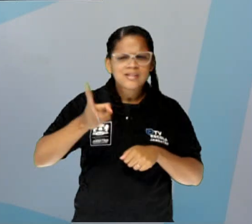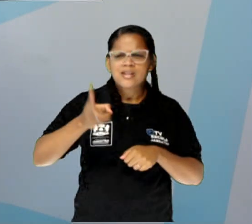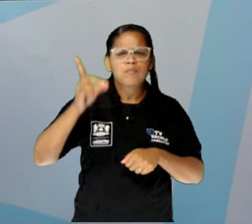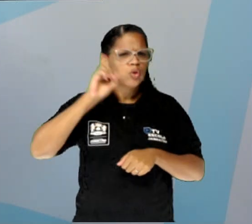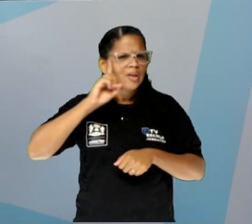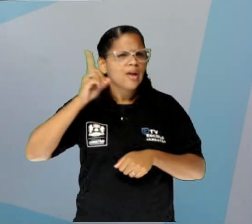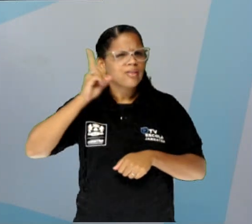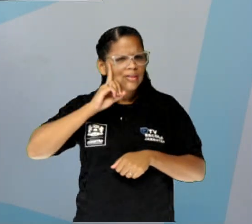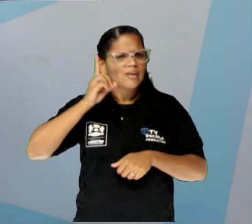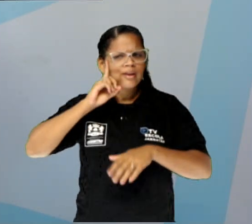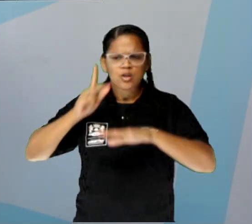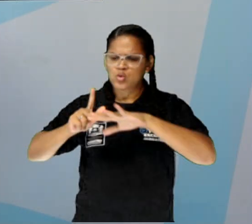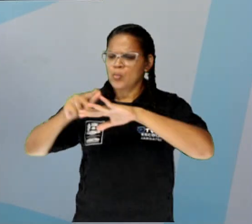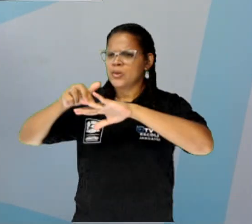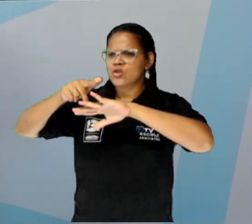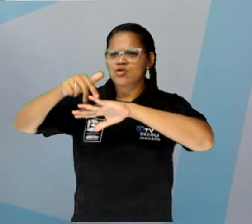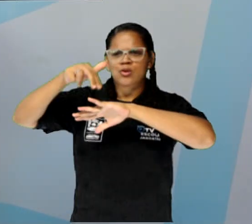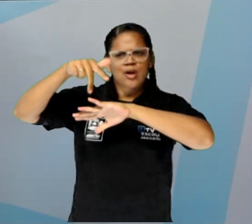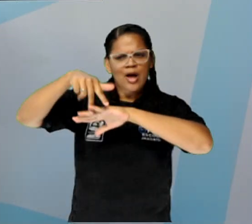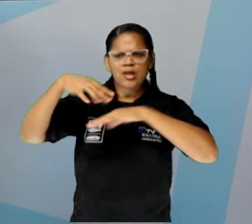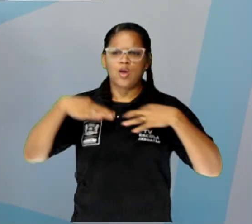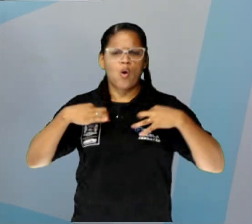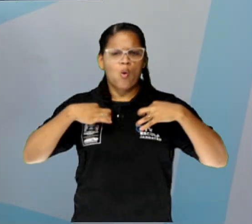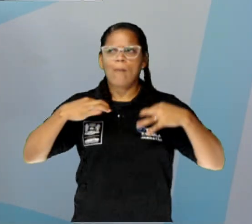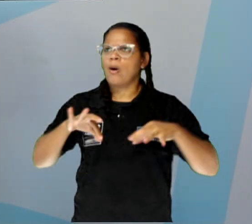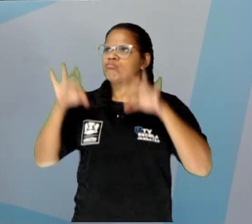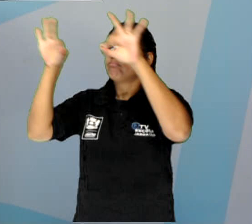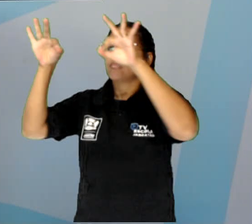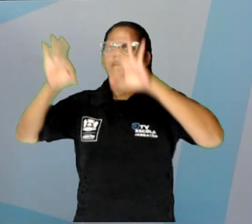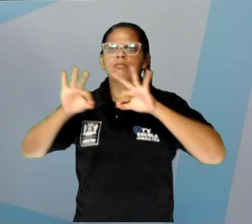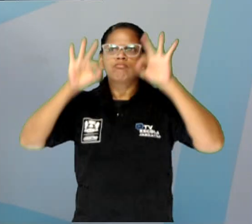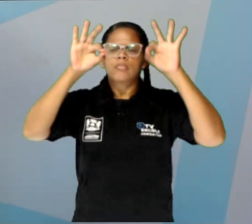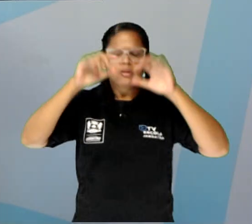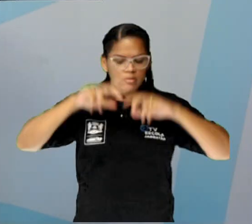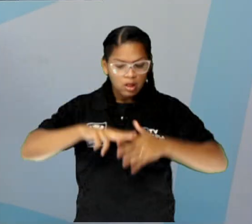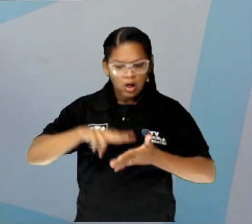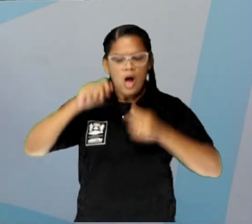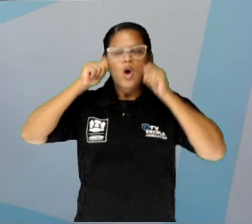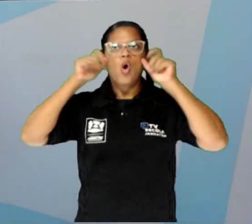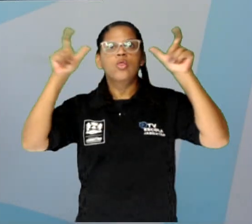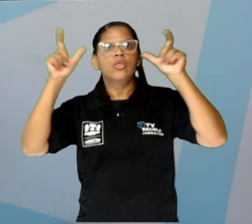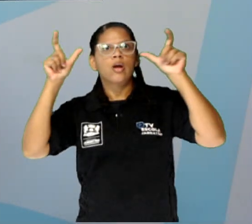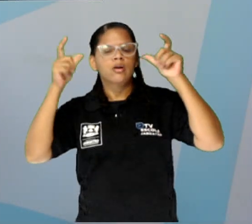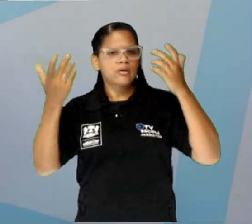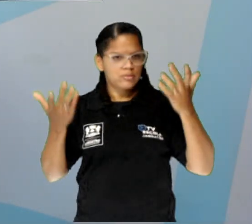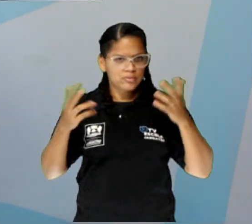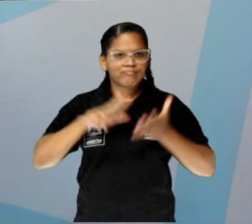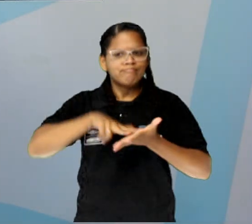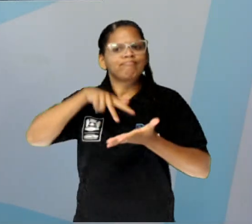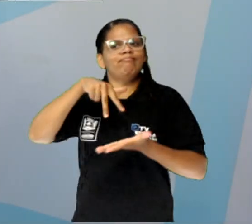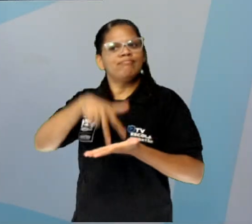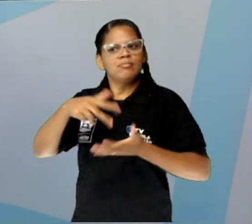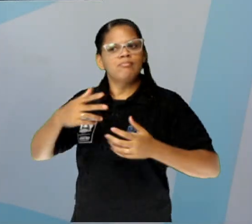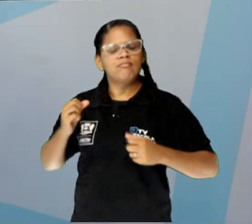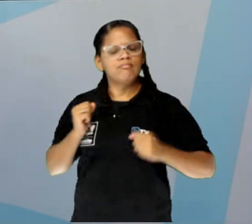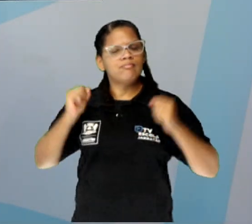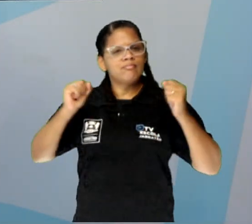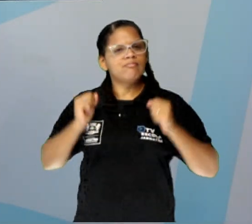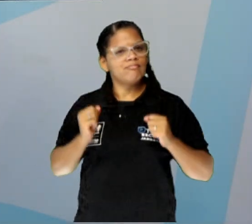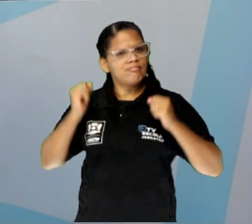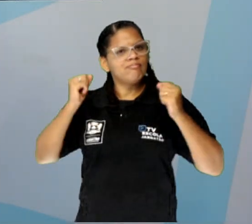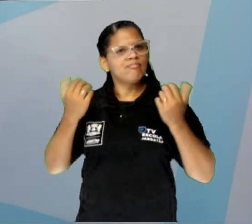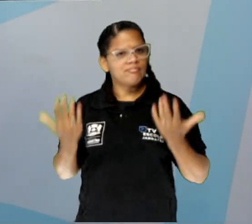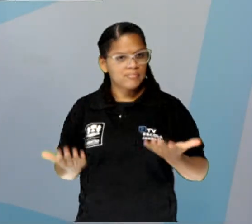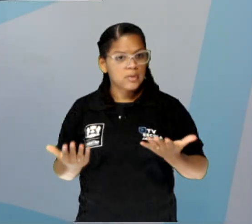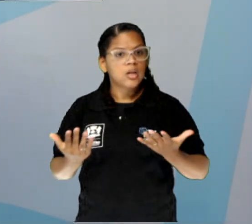algo do solo, roupa, levantando, acordando. Então, a ginástica funcional, ela passa a te ajudar